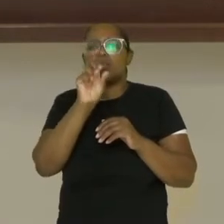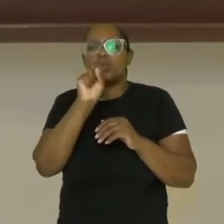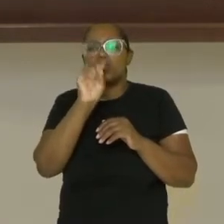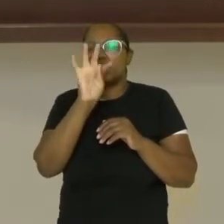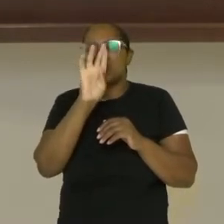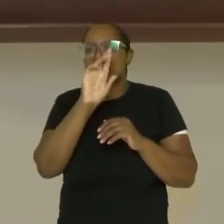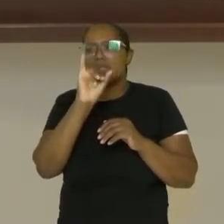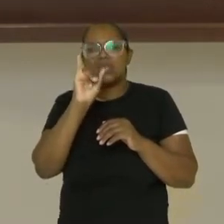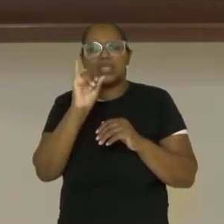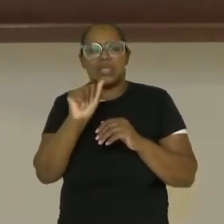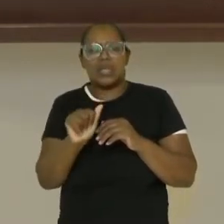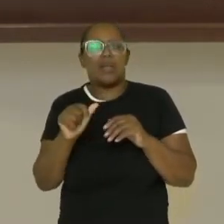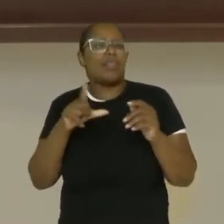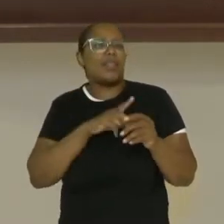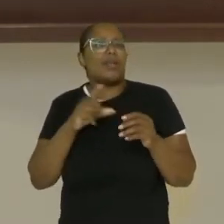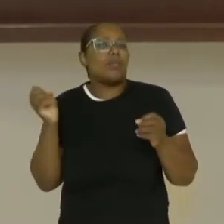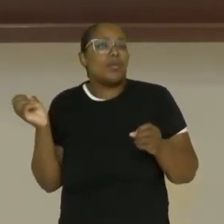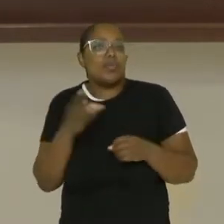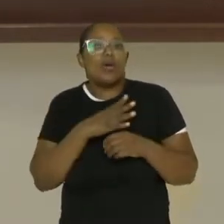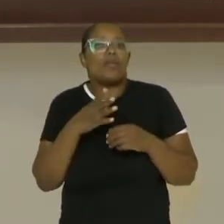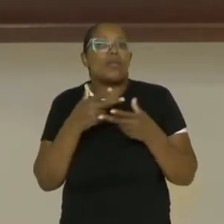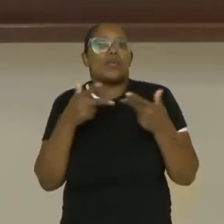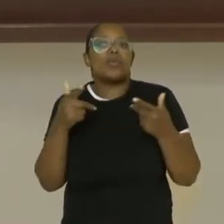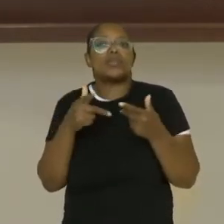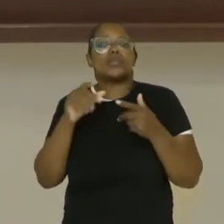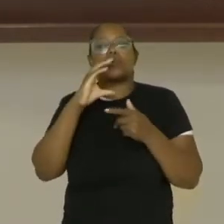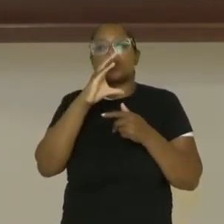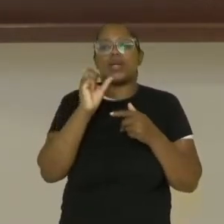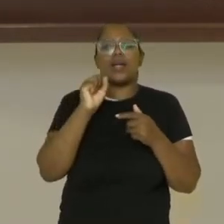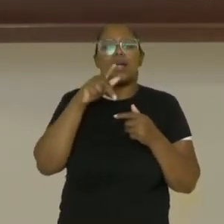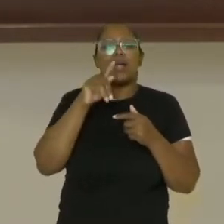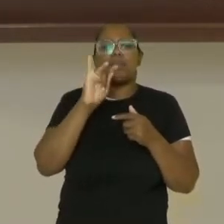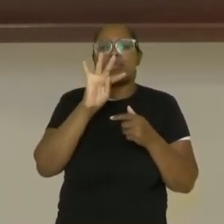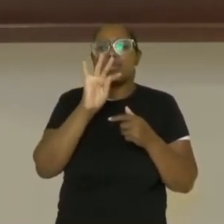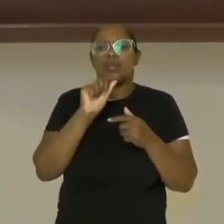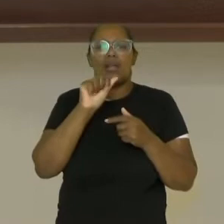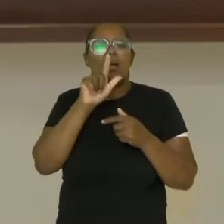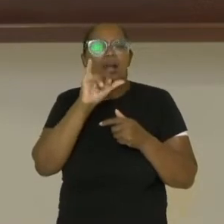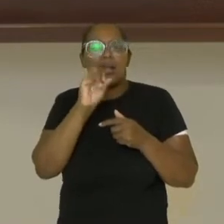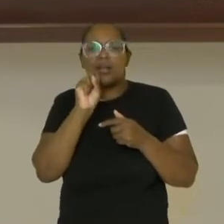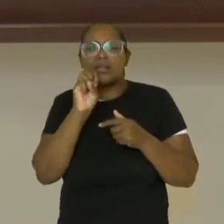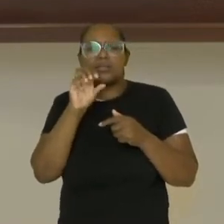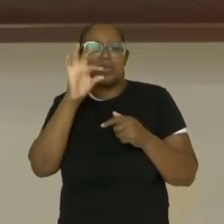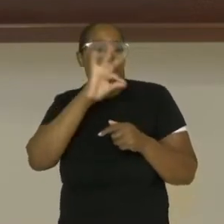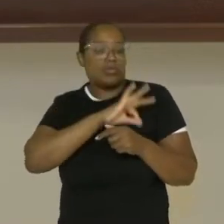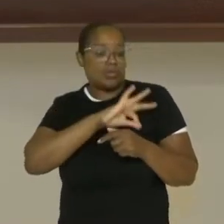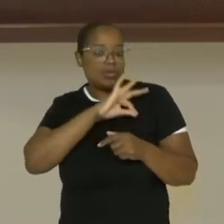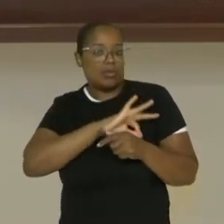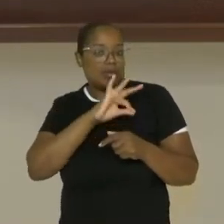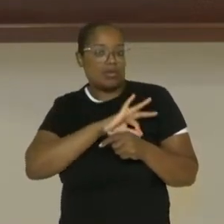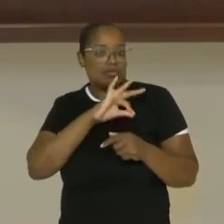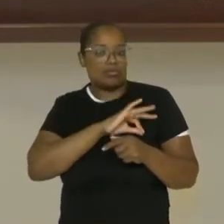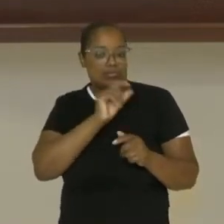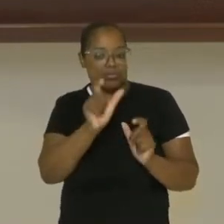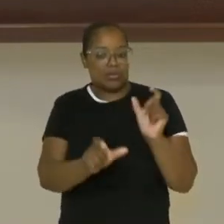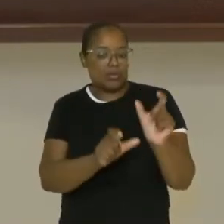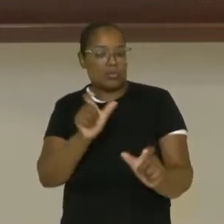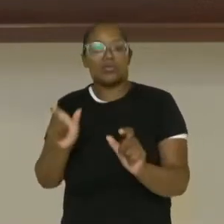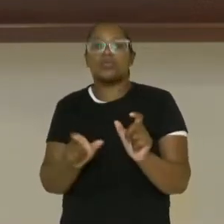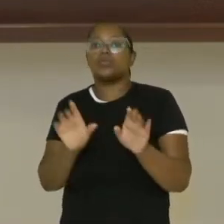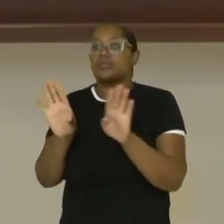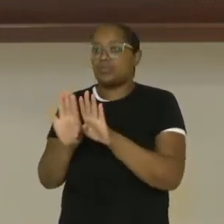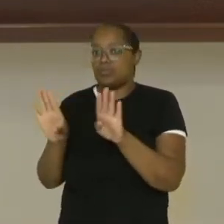capitalismo, que é baseado também no lucro, mas com o advento do trabalho assalariado. E esse trabalho assalariado